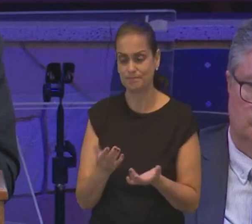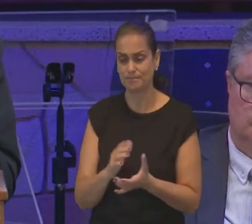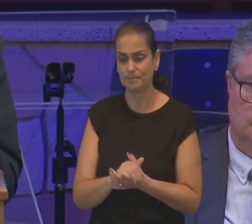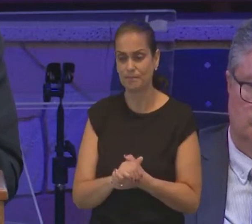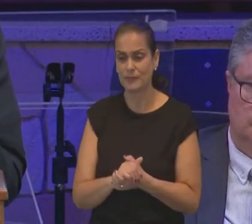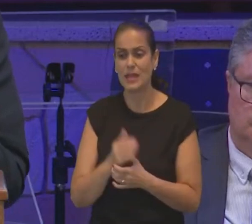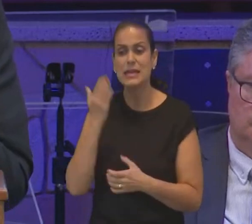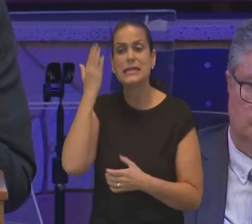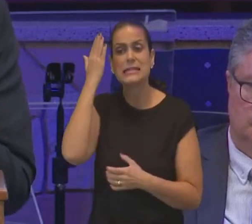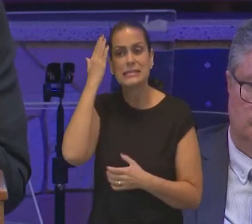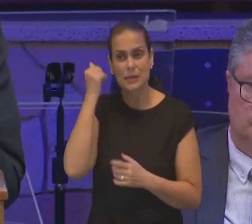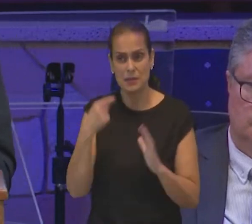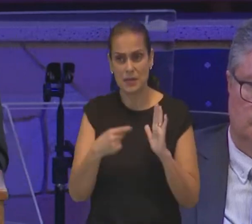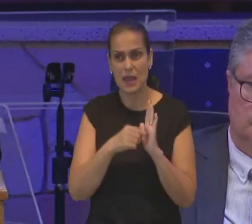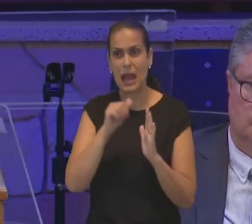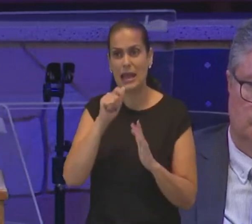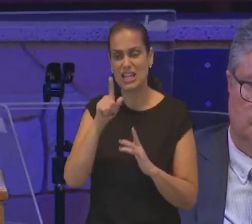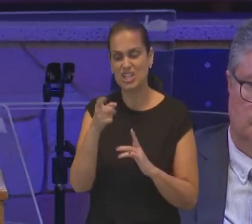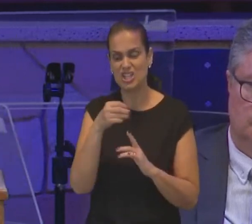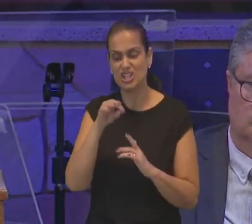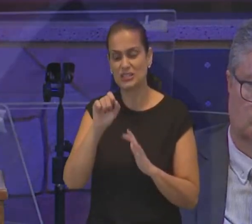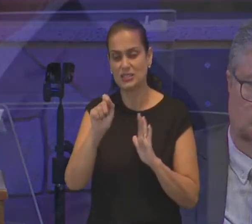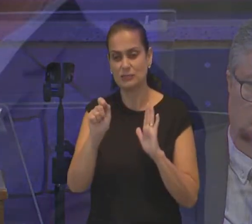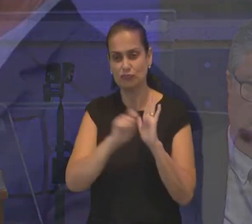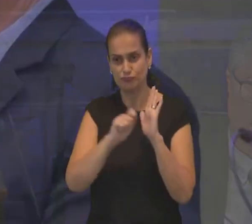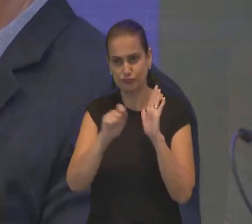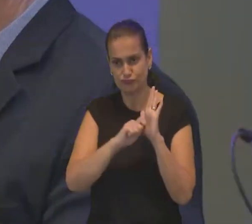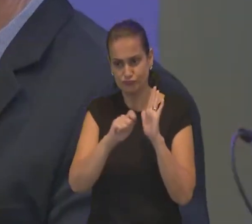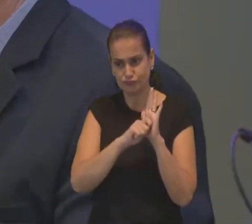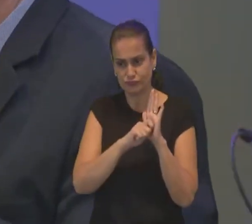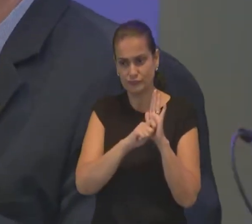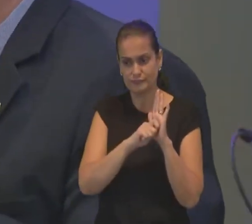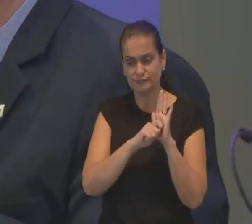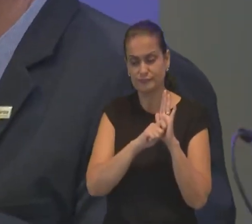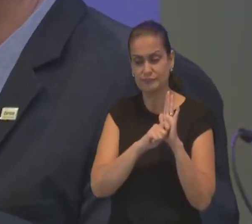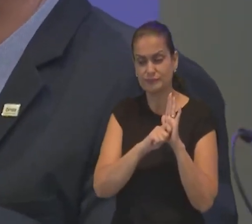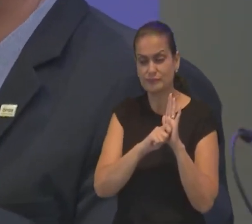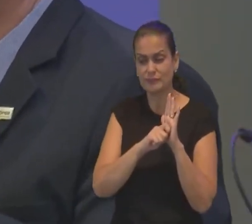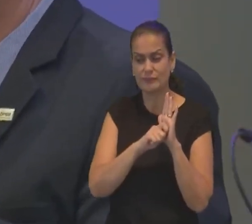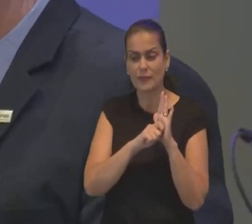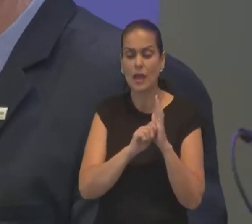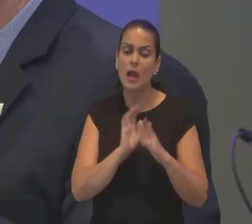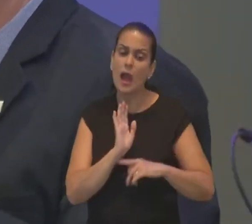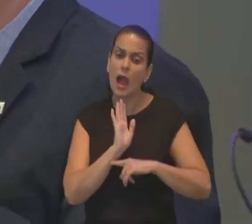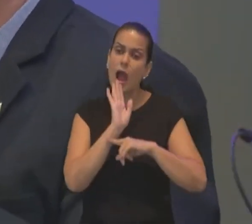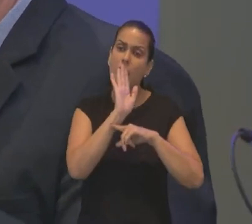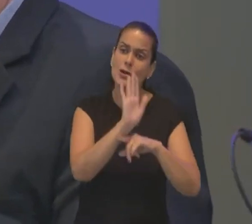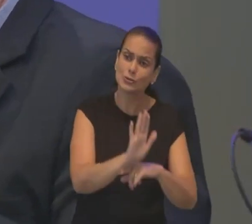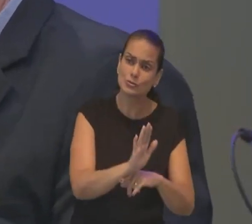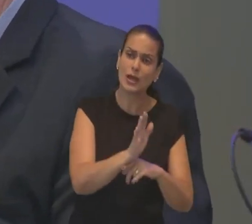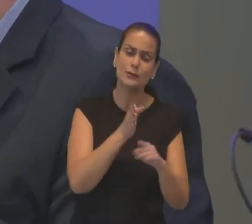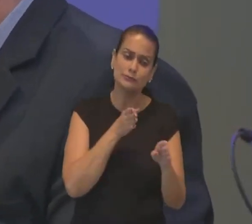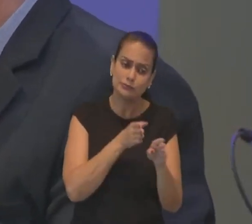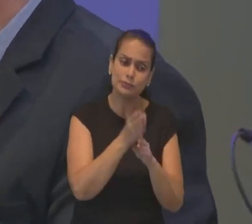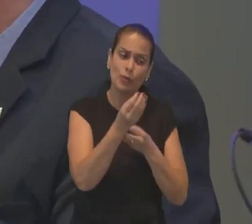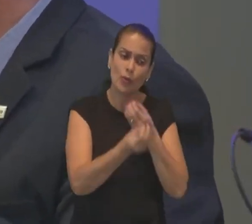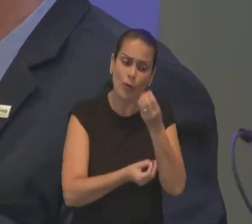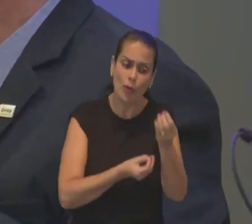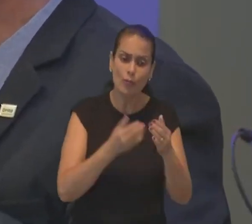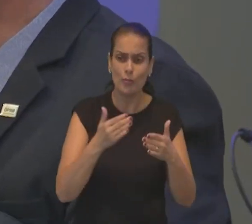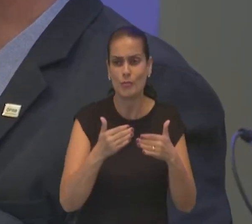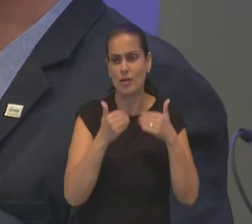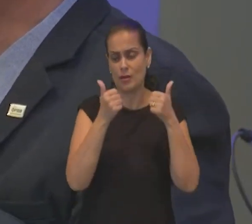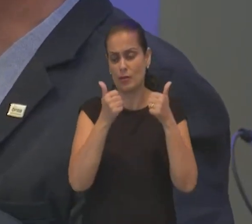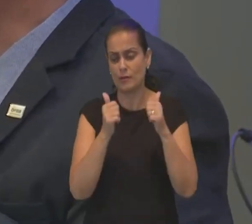Eu sabia que Alexandre era usuário, e ali a gente ajudava das melhores formas possíveis.